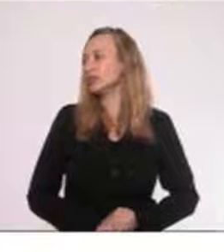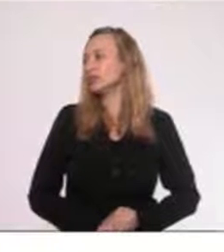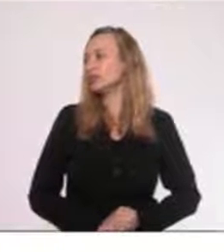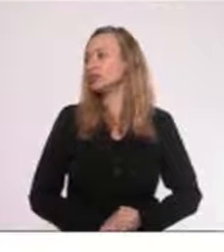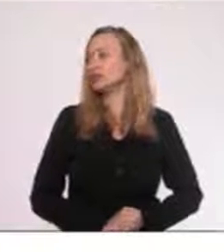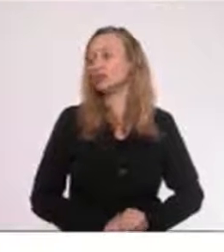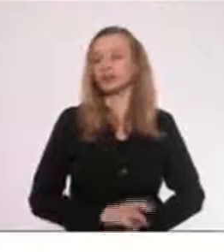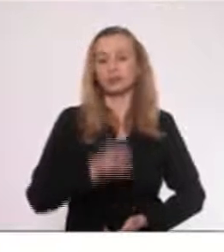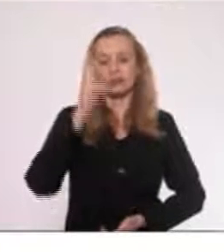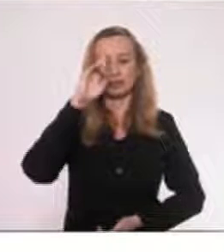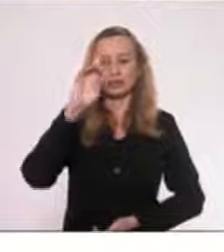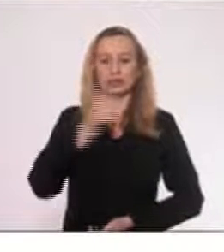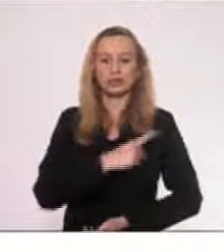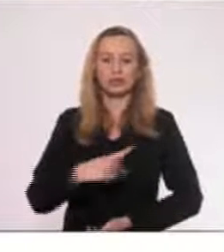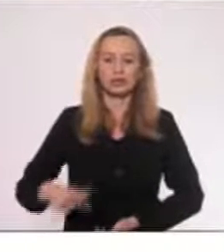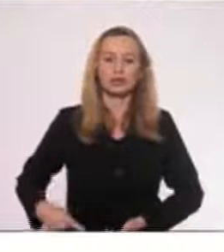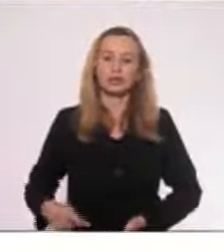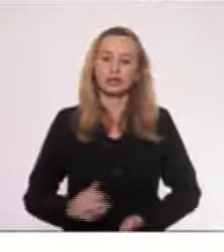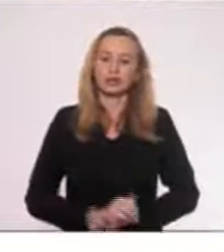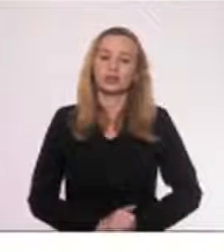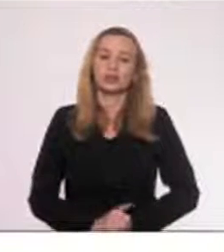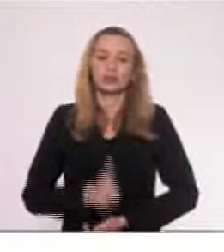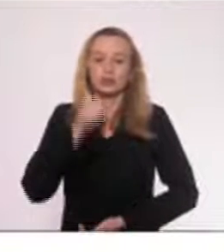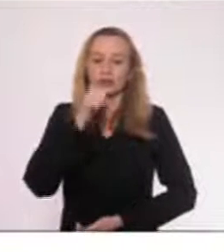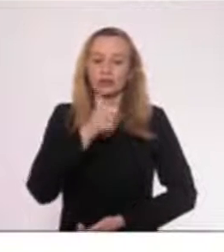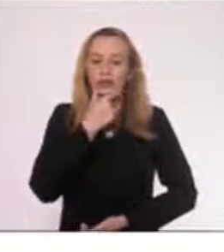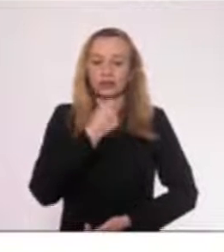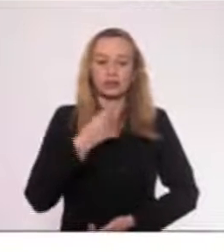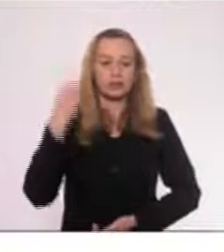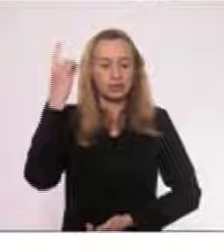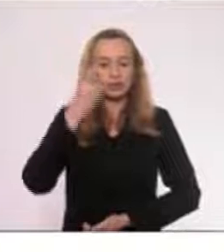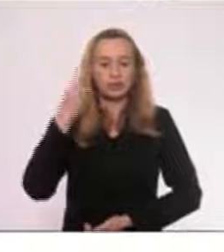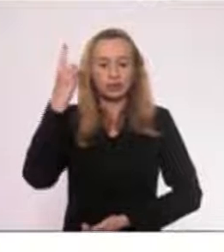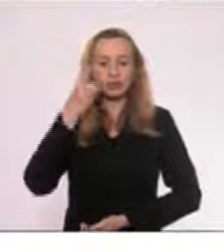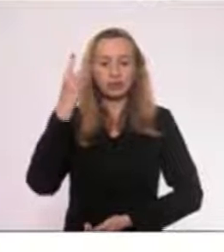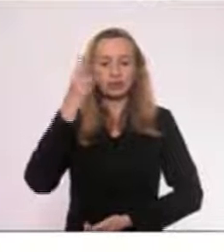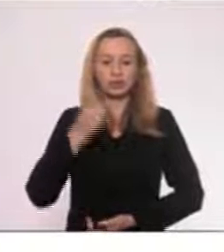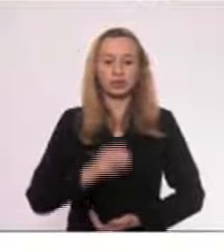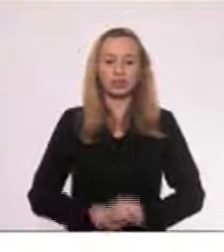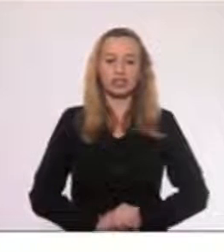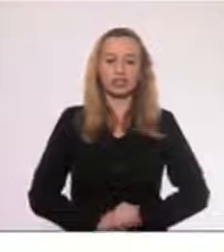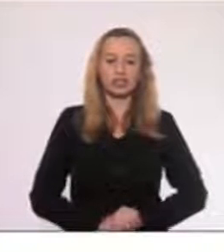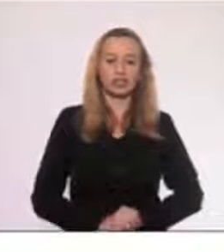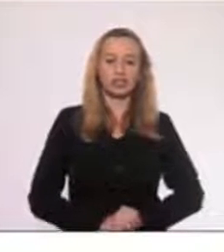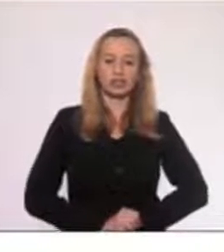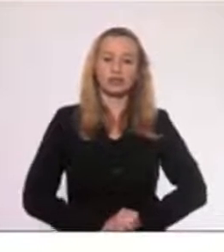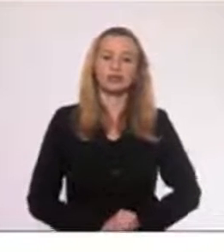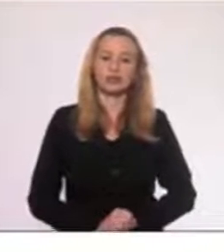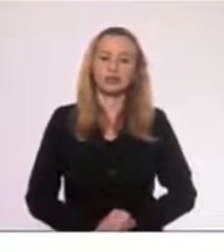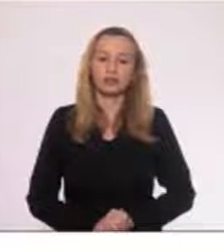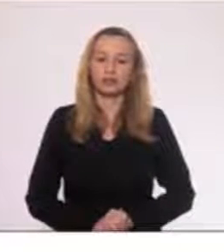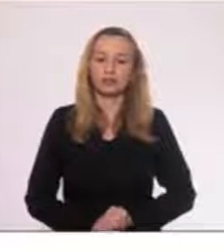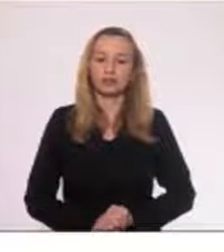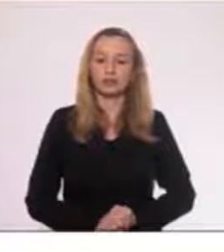Senhor presidente, senhoras deputadas, senhores deputados,